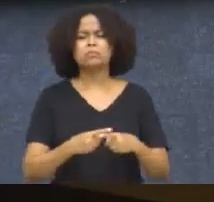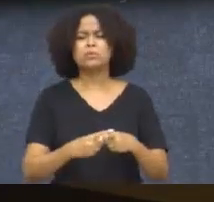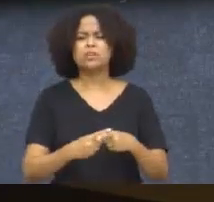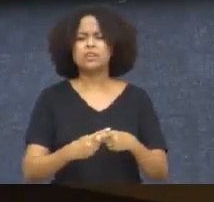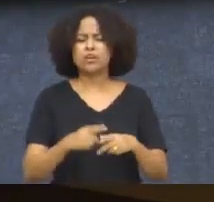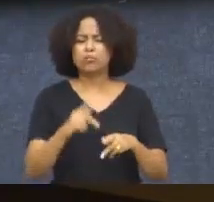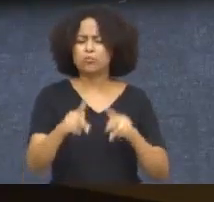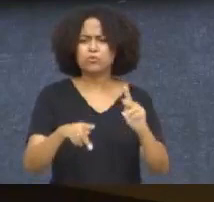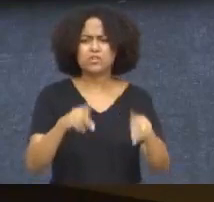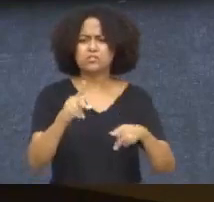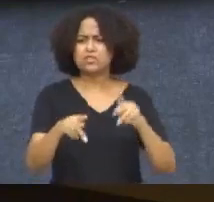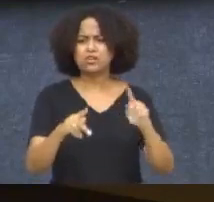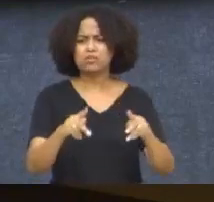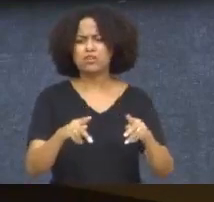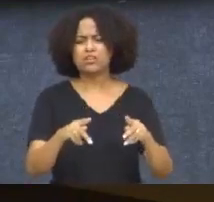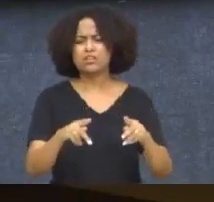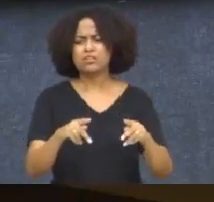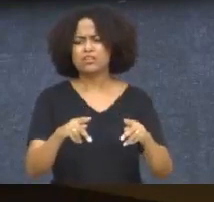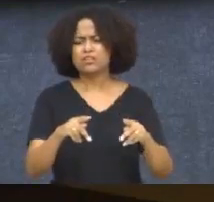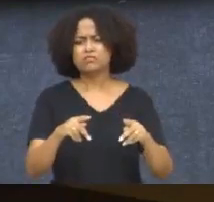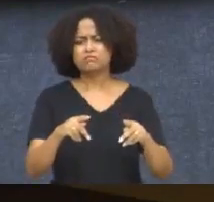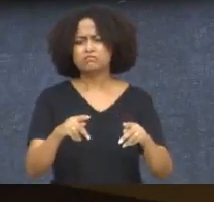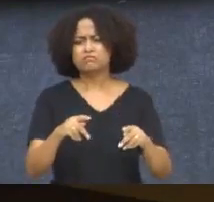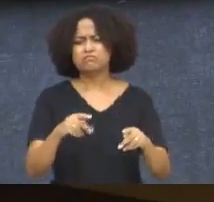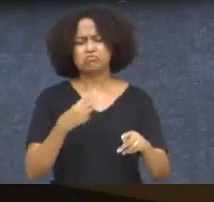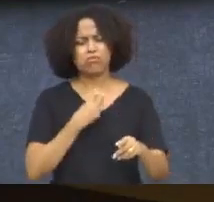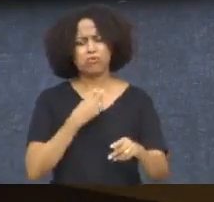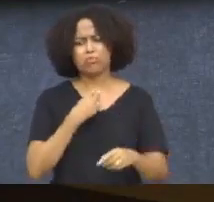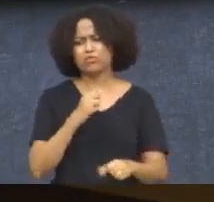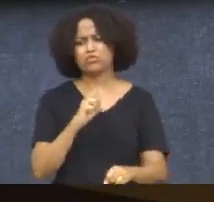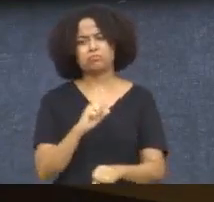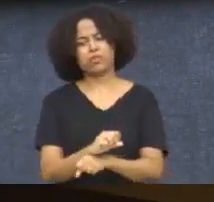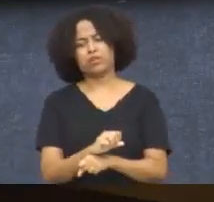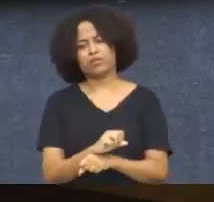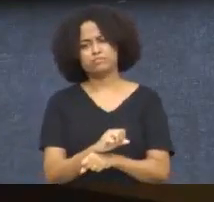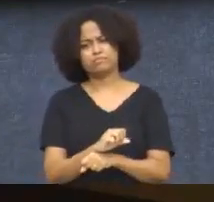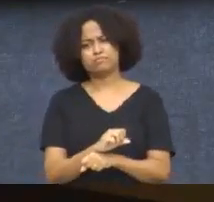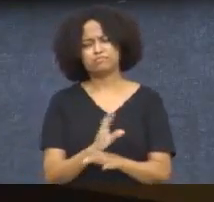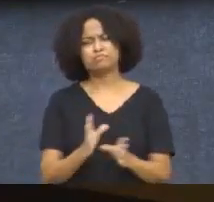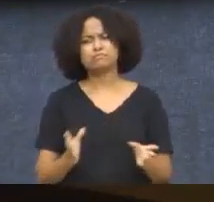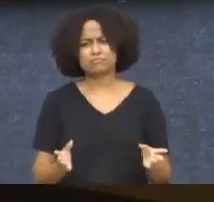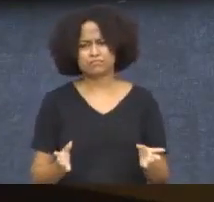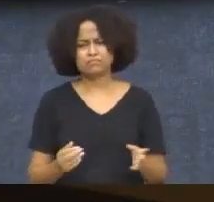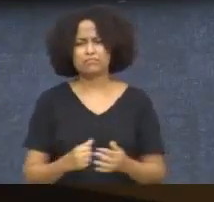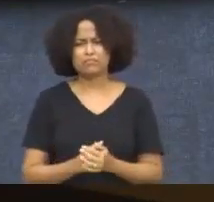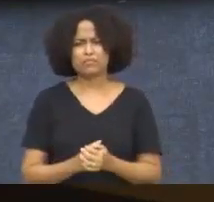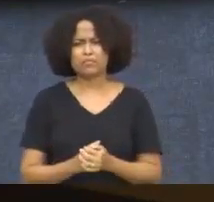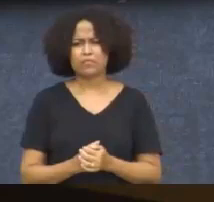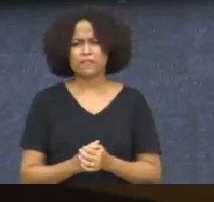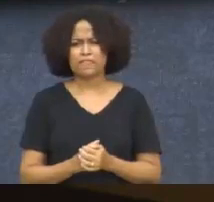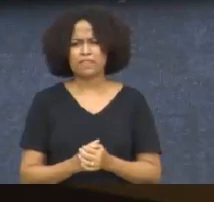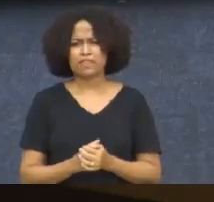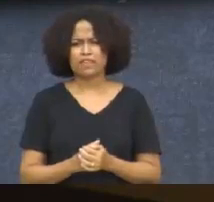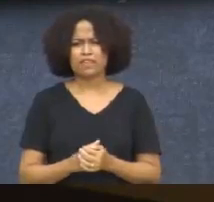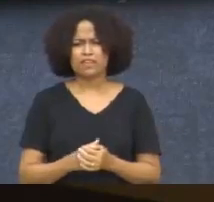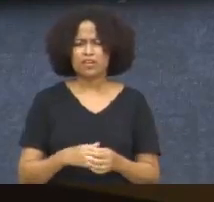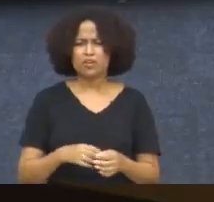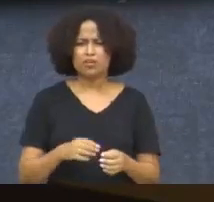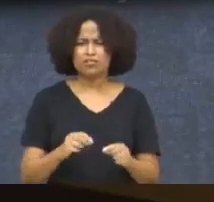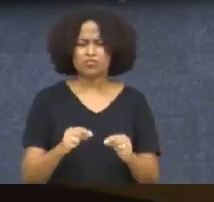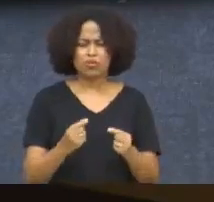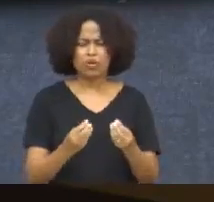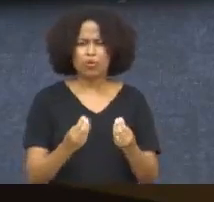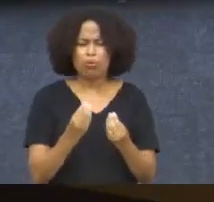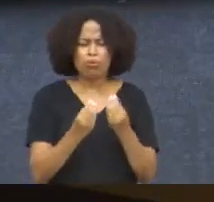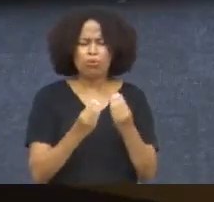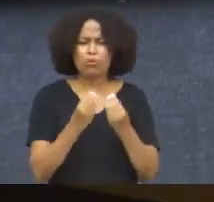população ela não pode deixar de ser assistida. Porque a condição que hoje se encontra a UPA da Pampulha é algo que nós precisamos de